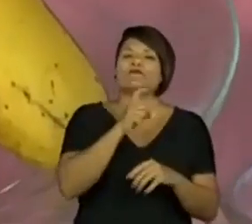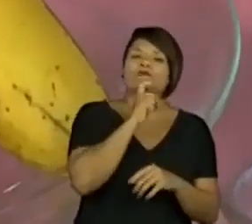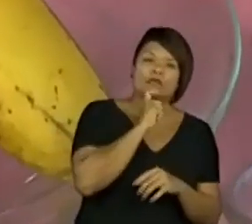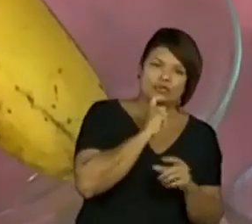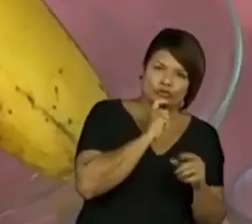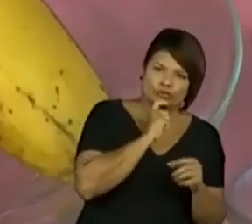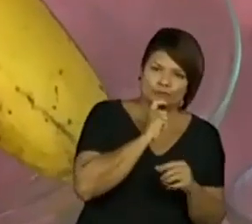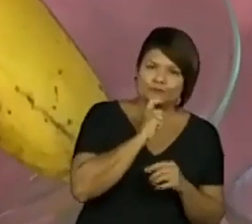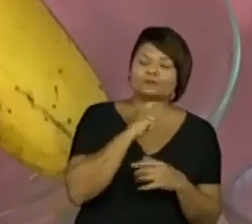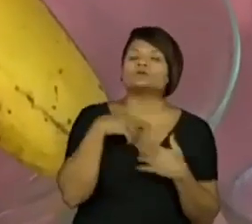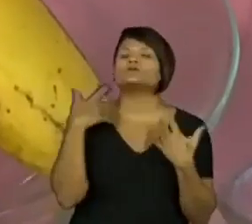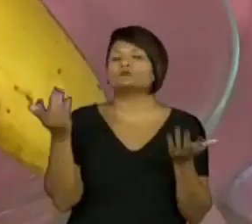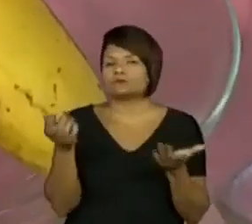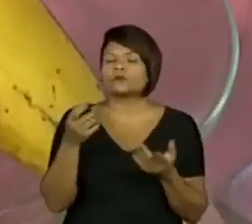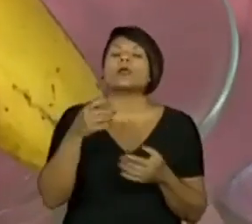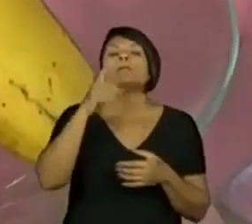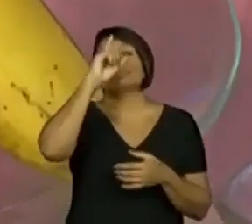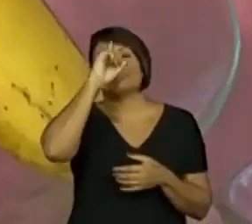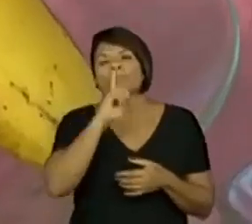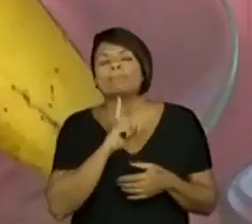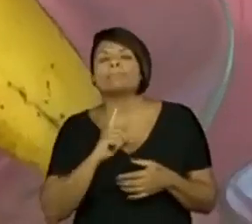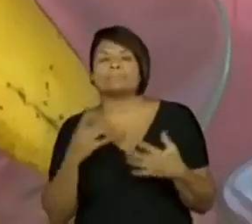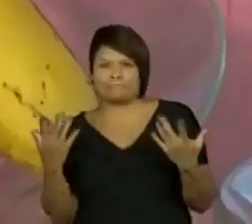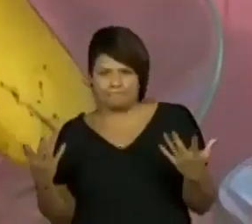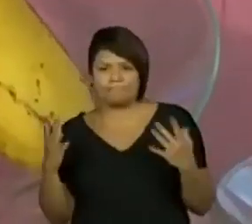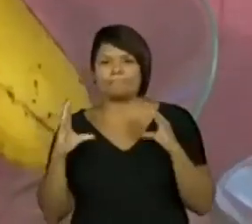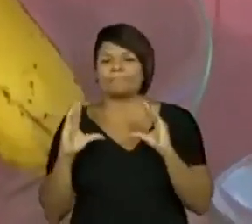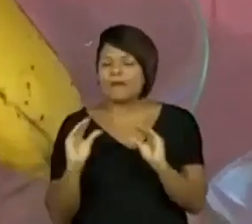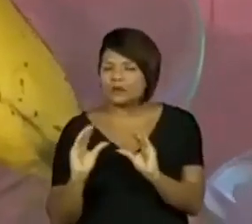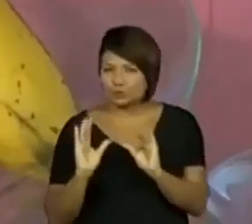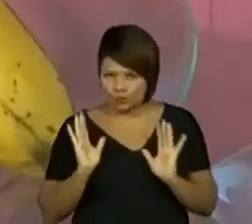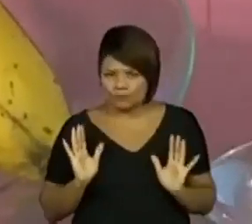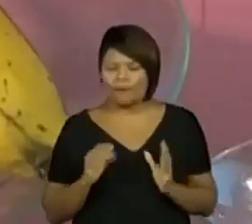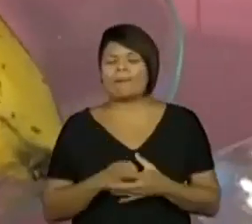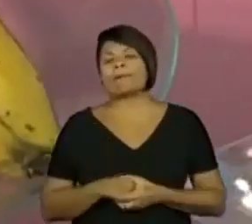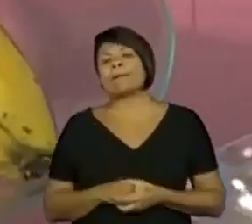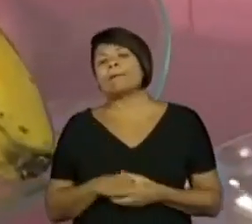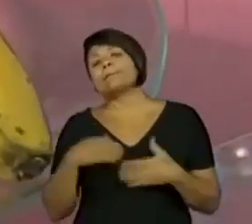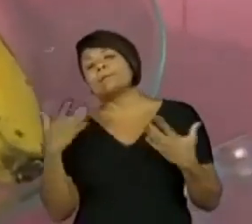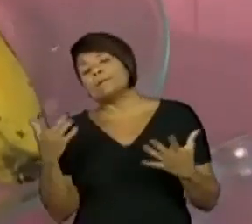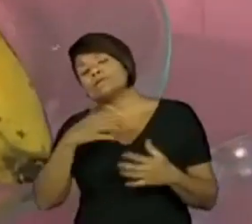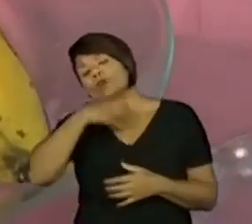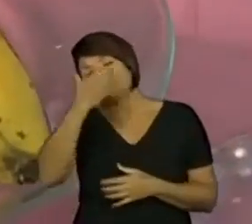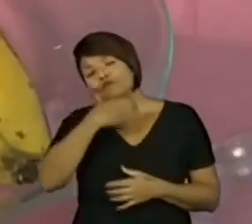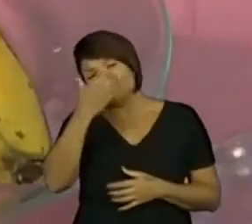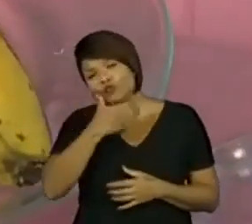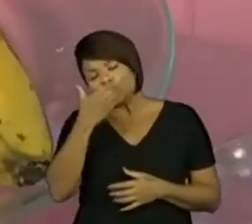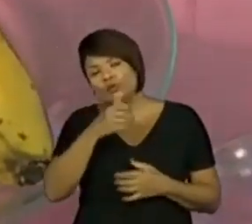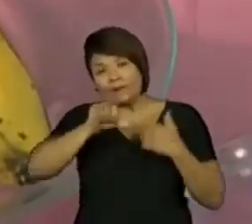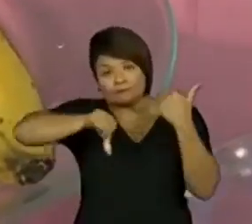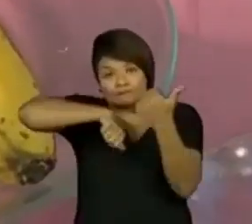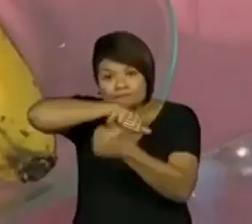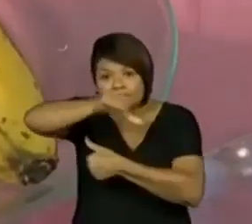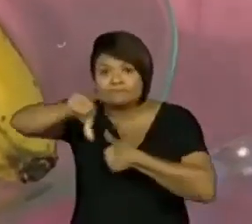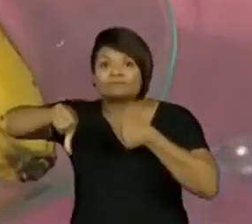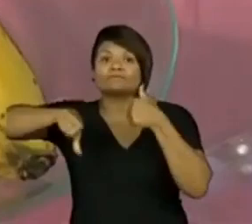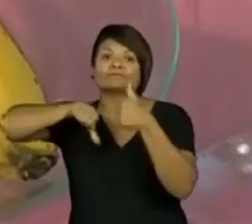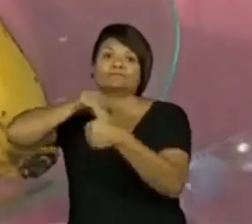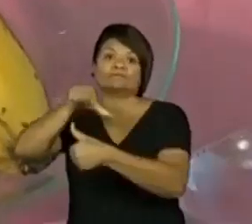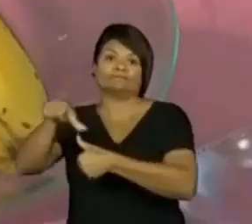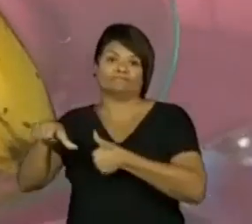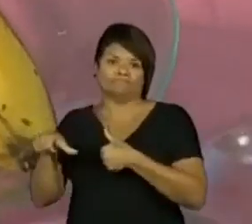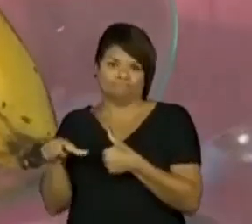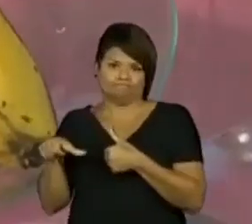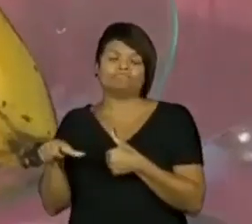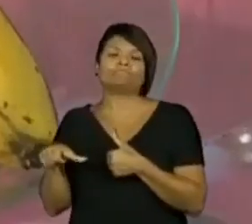e bananas maduras. Então, a fruta sofre uma transformação,